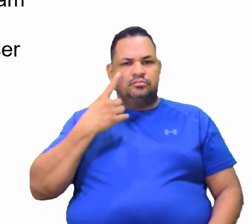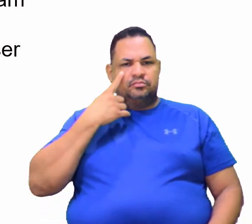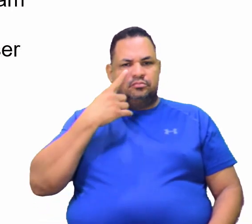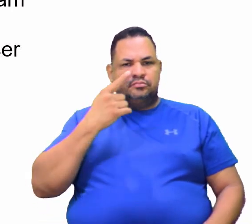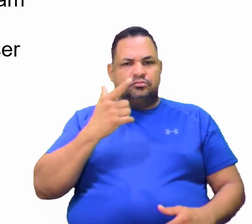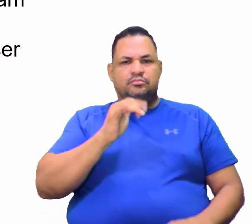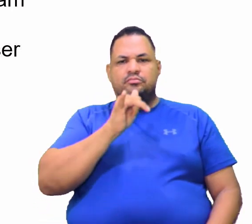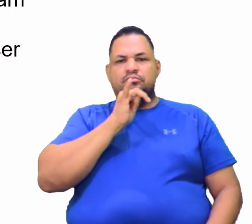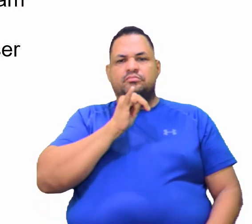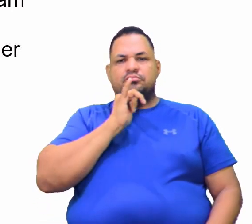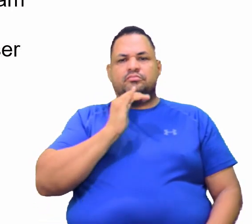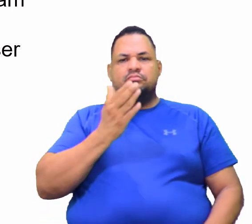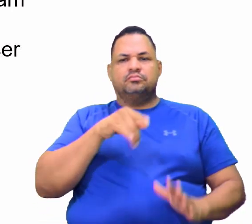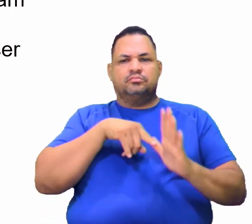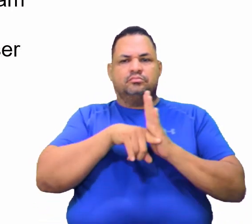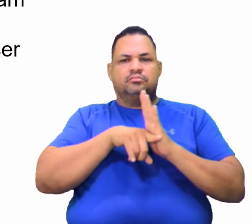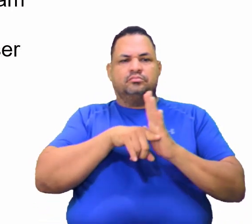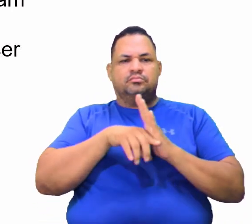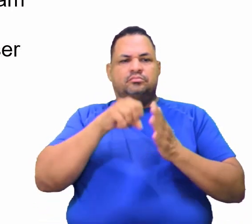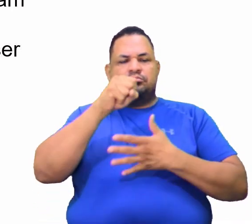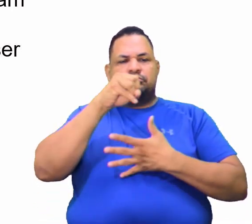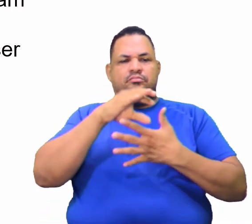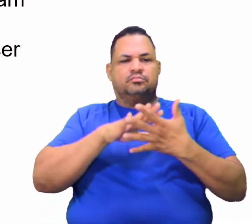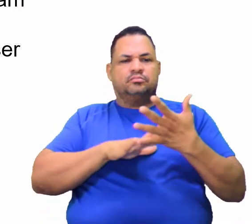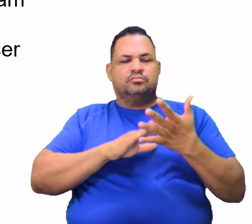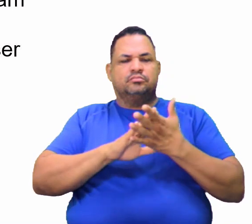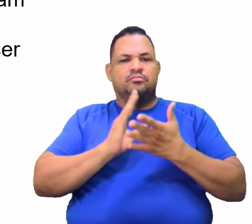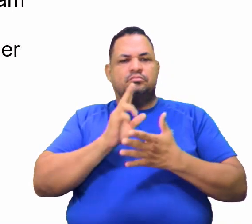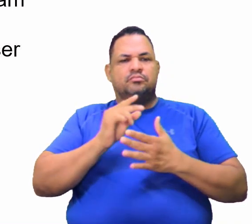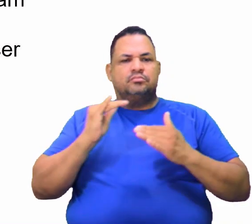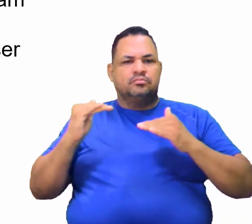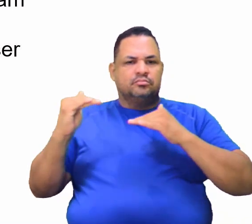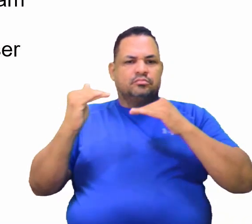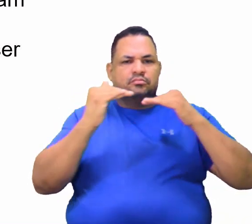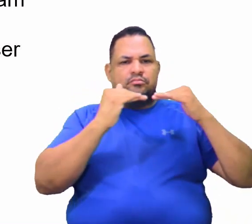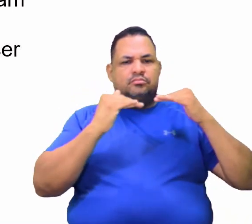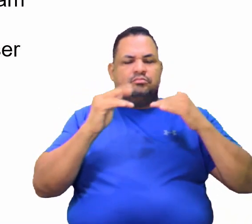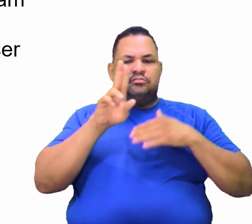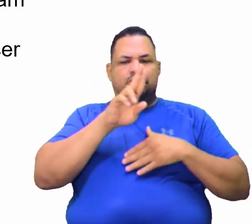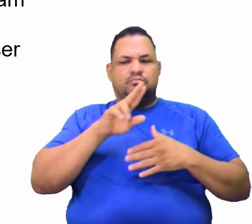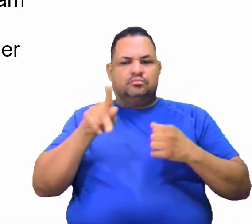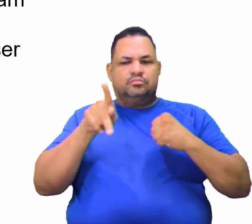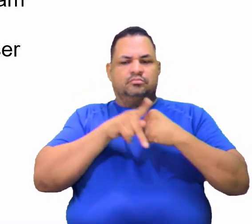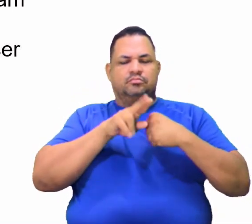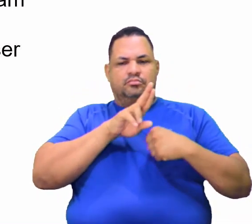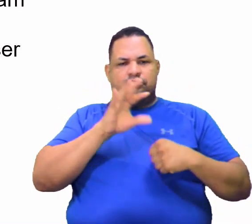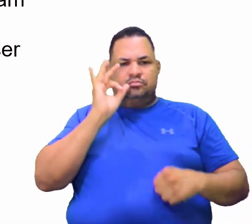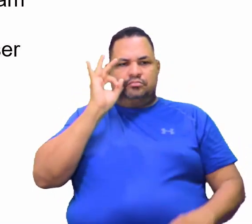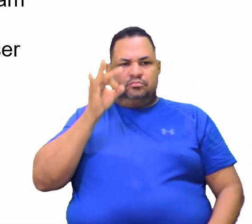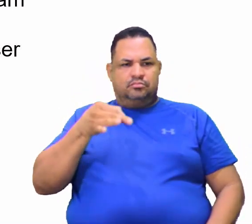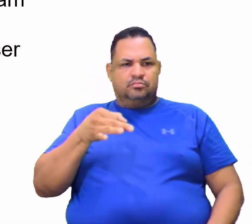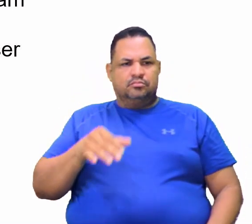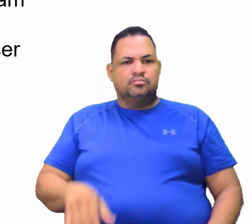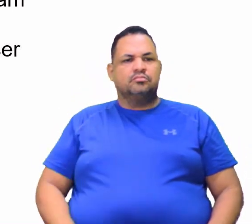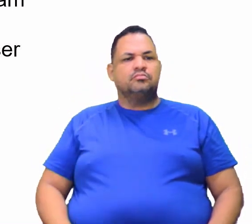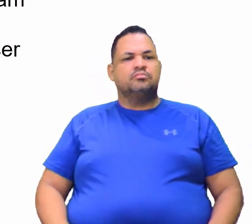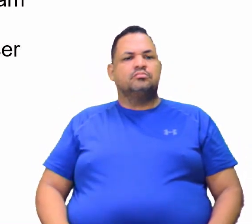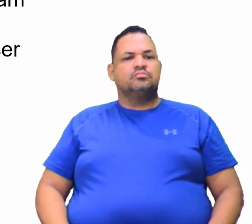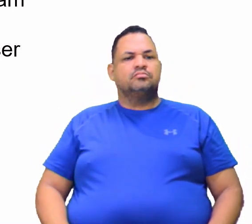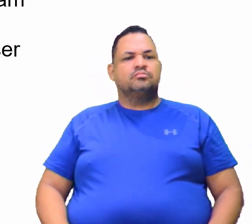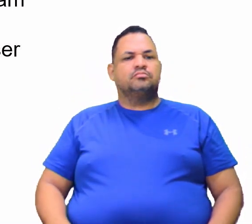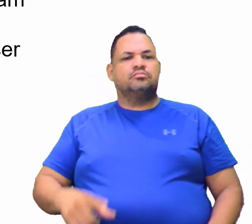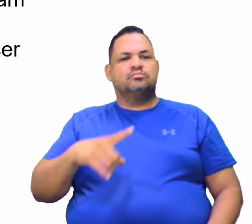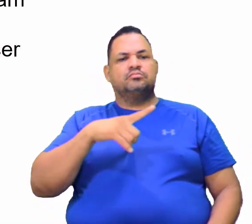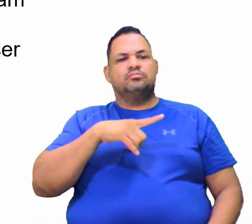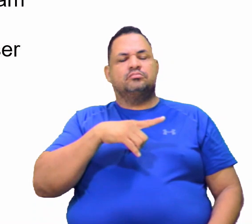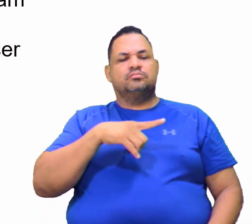Observe o exemplo a seguir e analise a alternativa que segue o mesmo padrão de colocação pronominal. Aqui o exemplo.